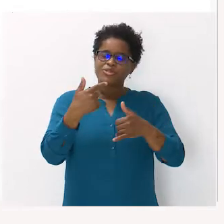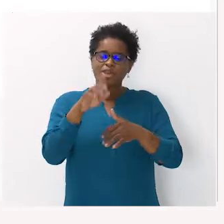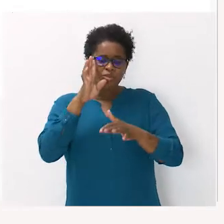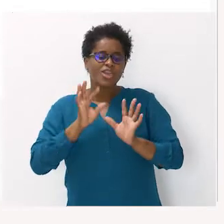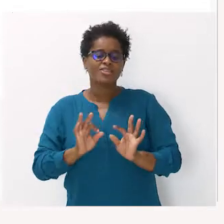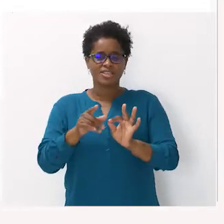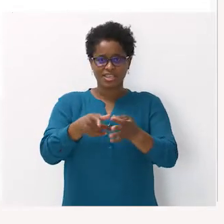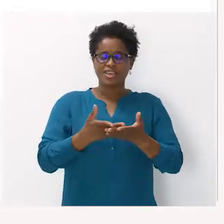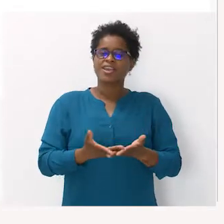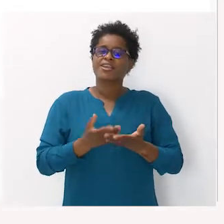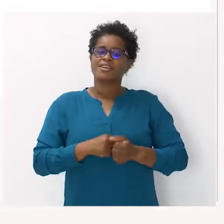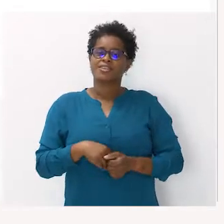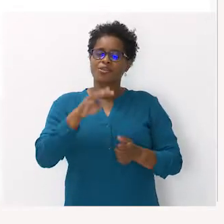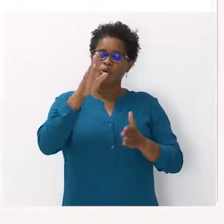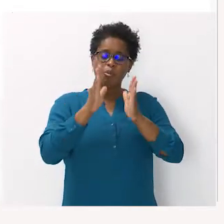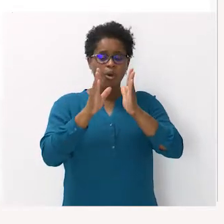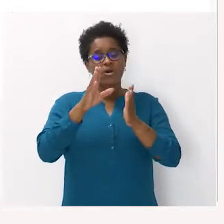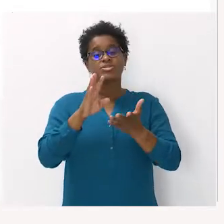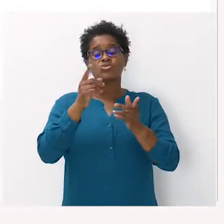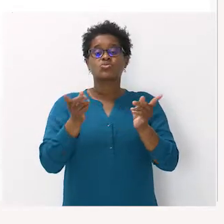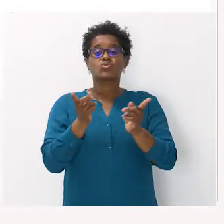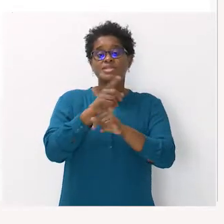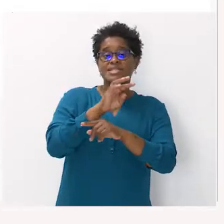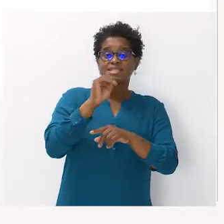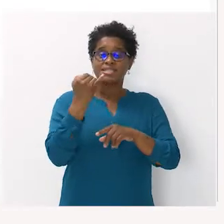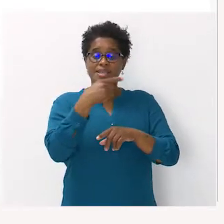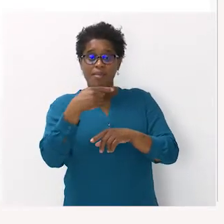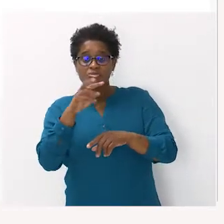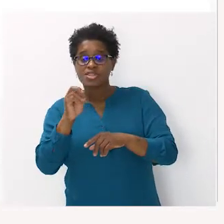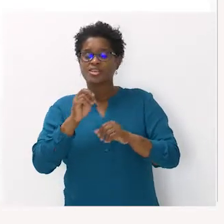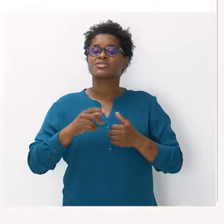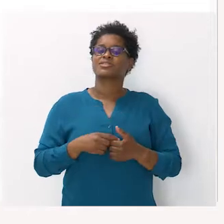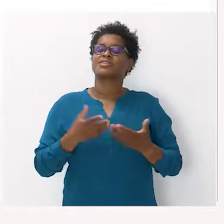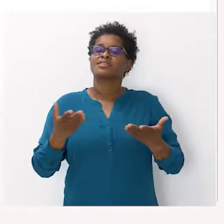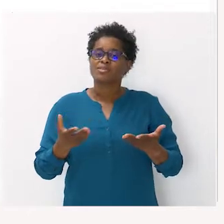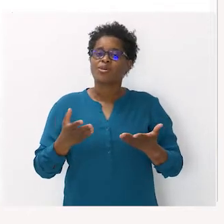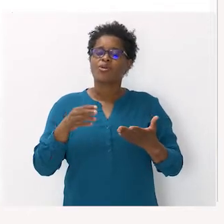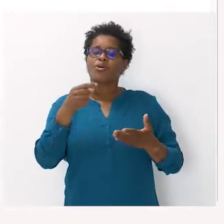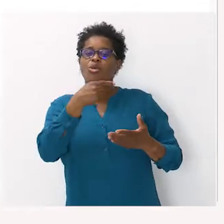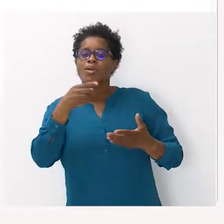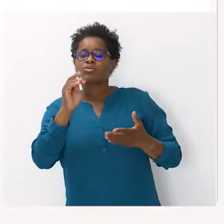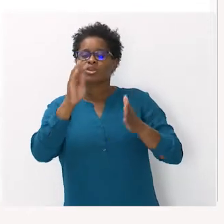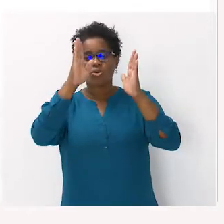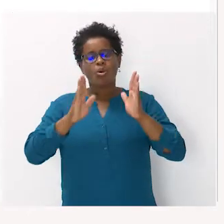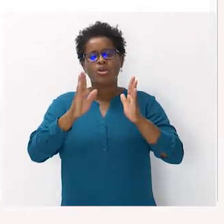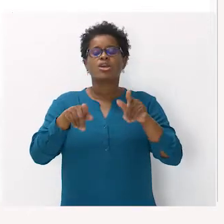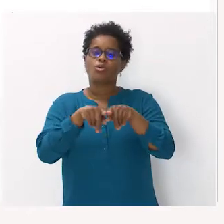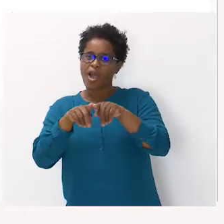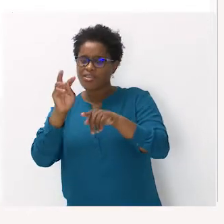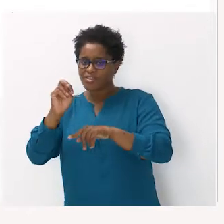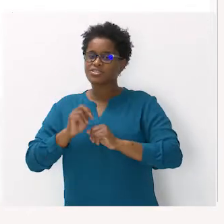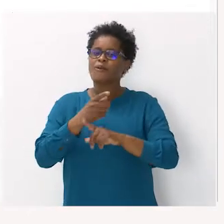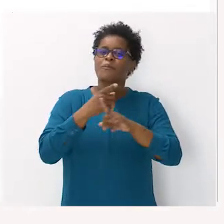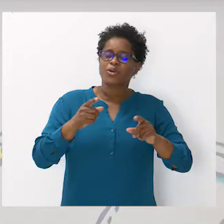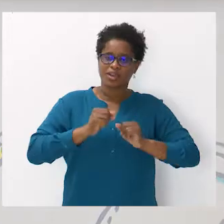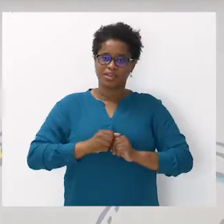assim, módulo do simétrico de 3, ou módulo de menos 3. Então, módulo de menos 3 é igual a 3.